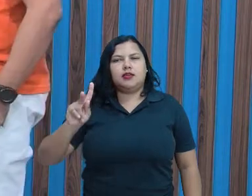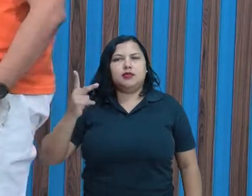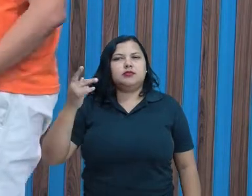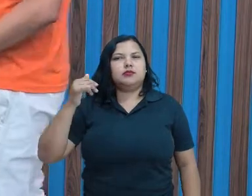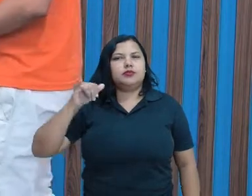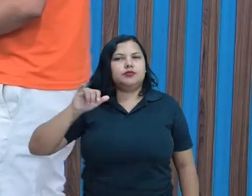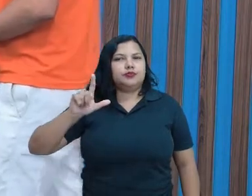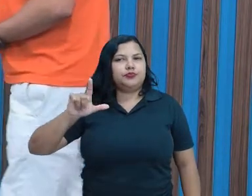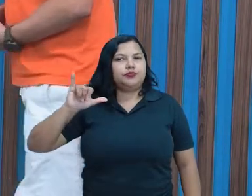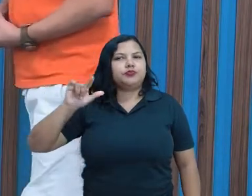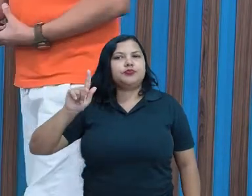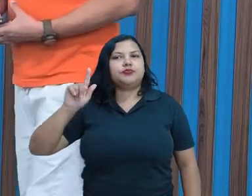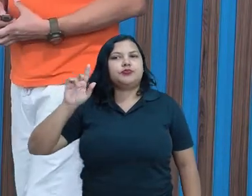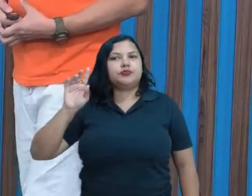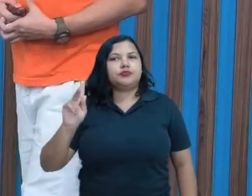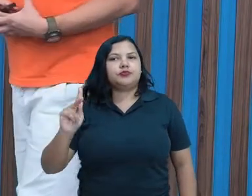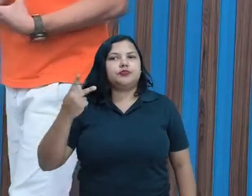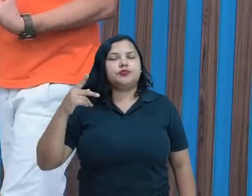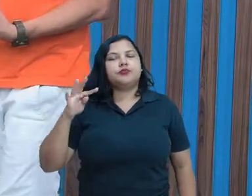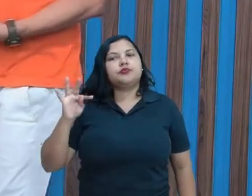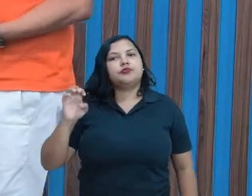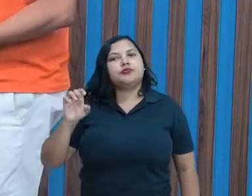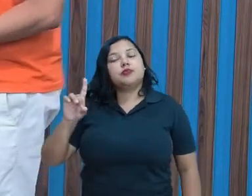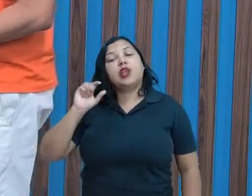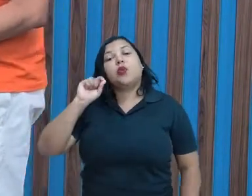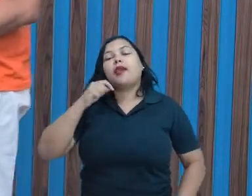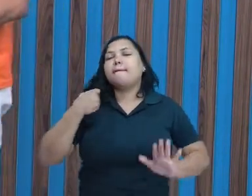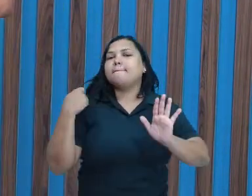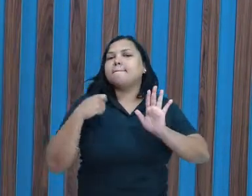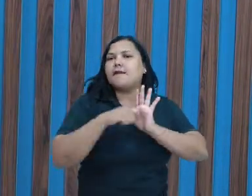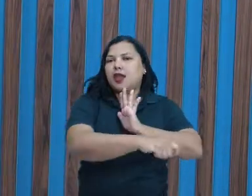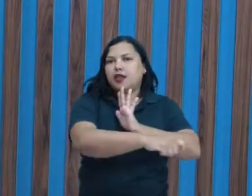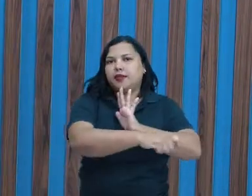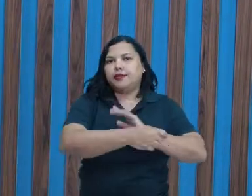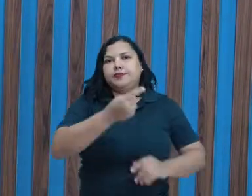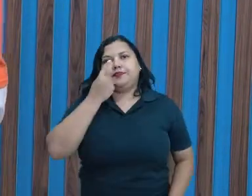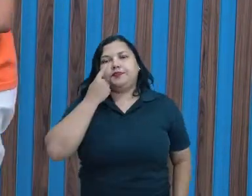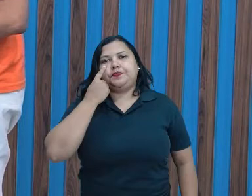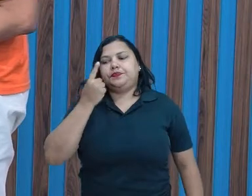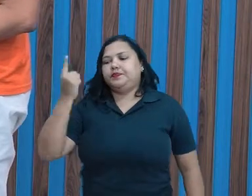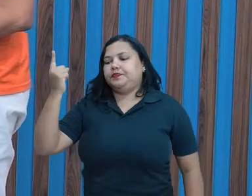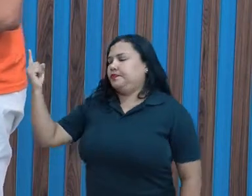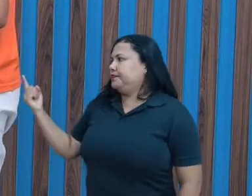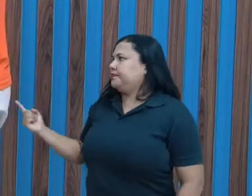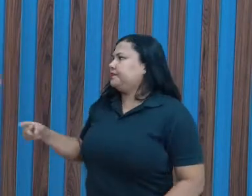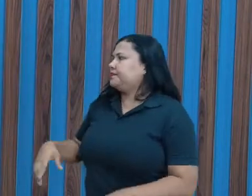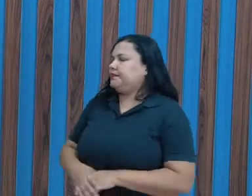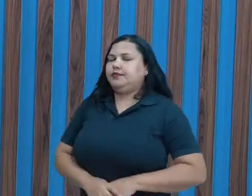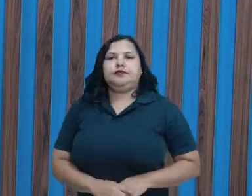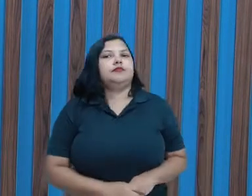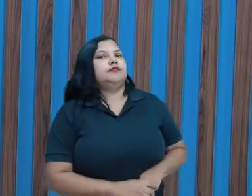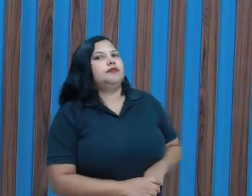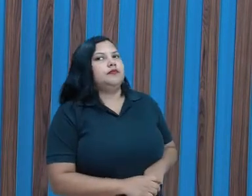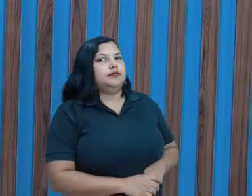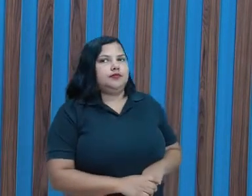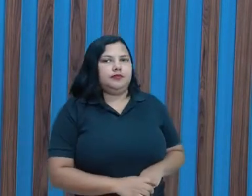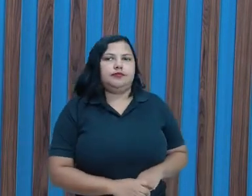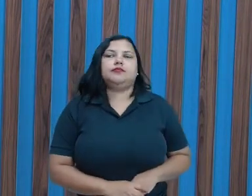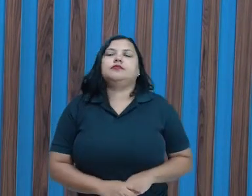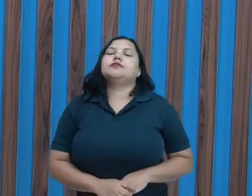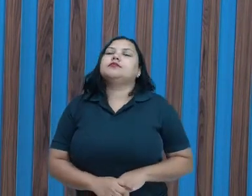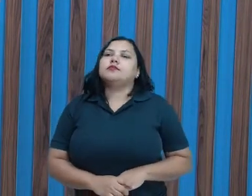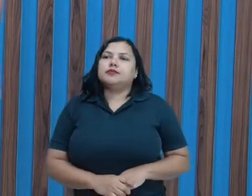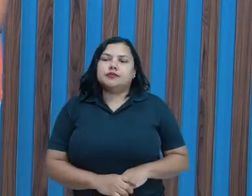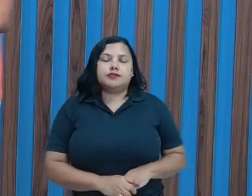texto marcado. To highlight, que é marcar. Aí temos aí, ó, advantage of studying English through